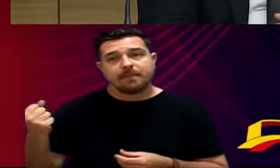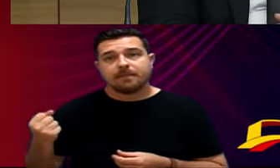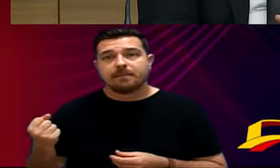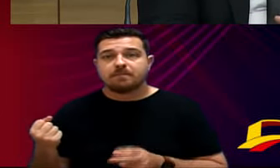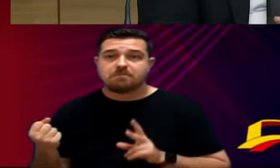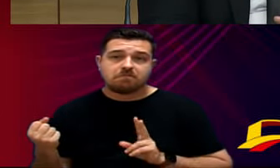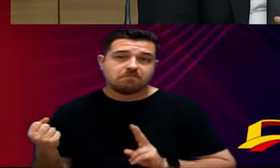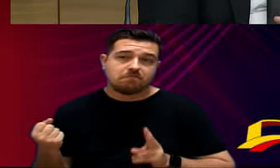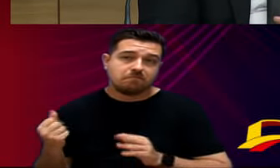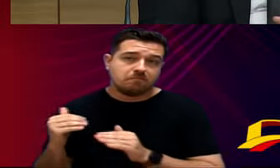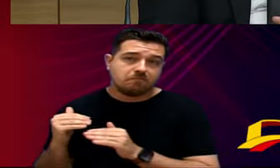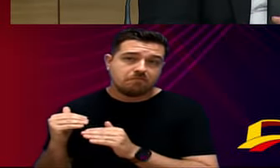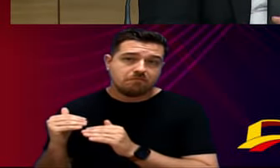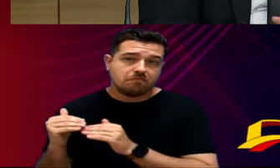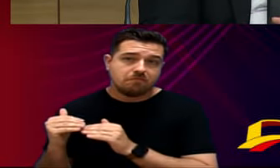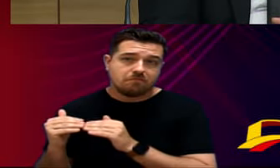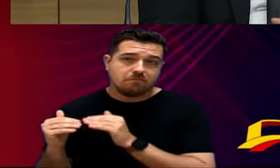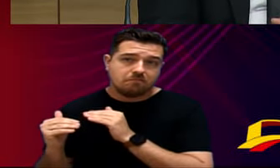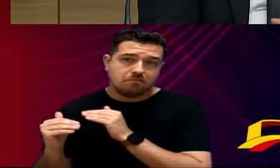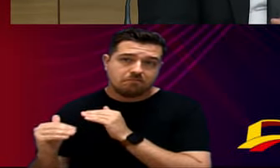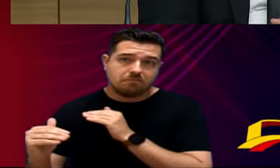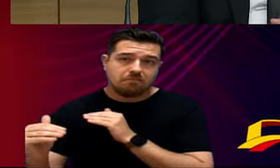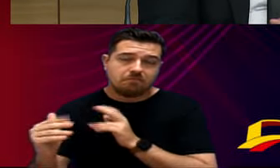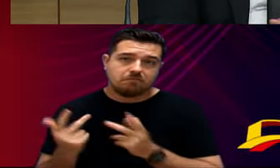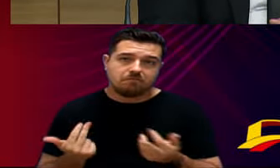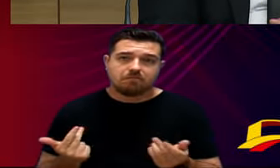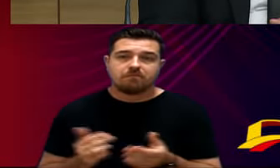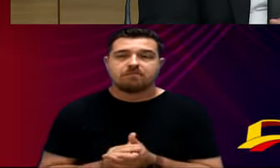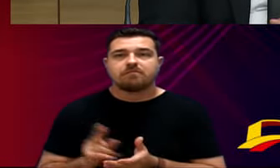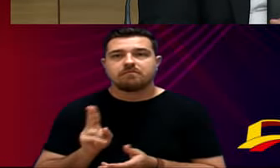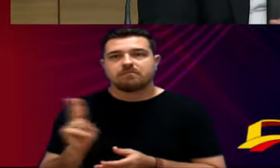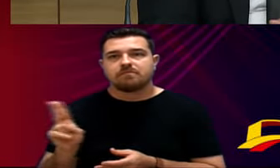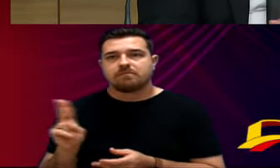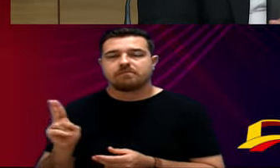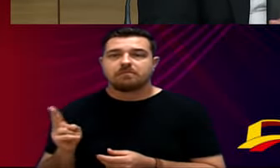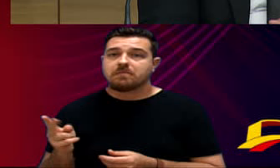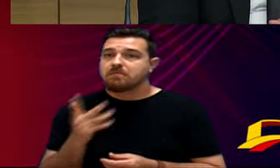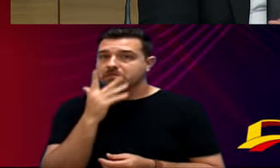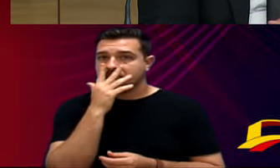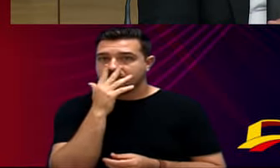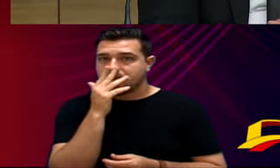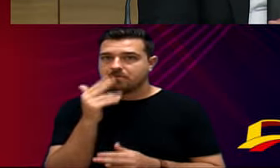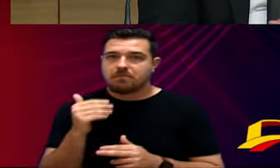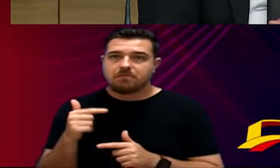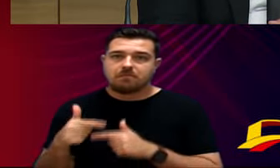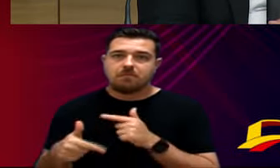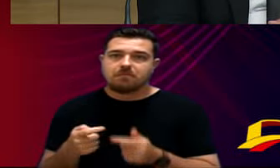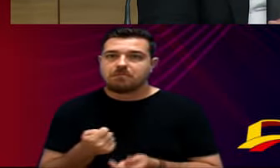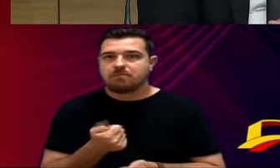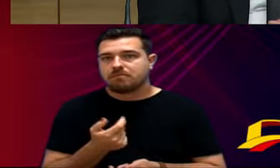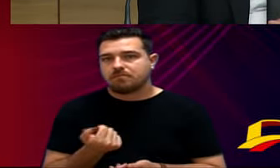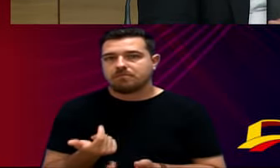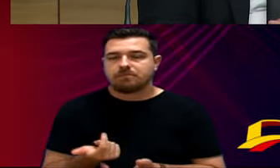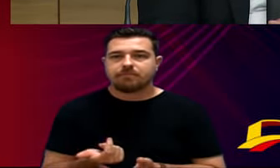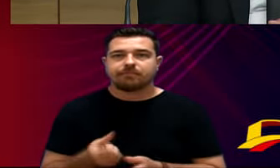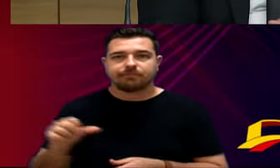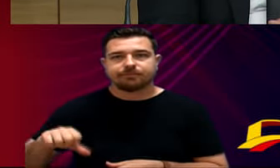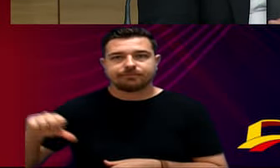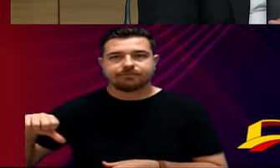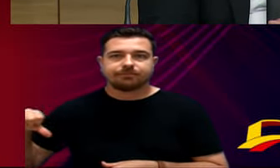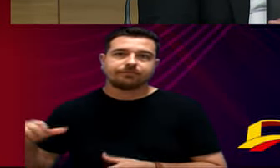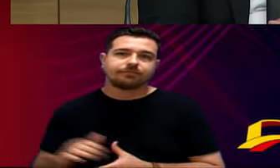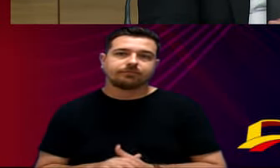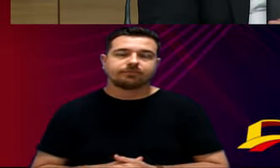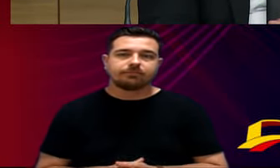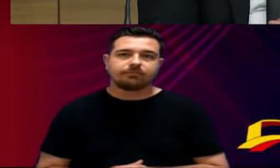mesma eh com a mesma nomenclatura que entraram né muitas vezes e isso para eles também acho que